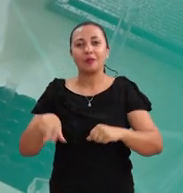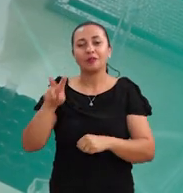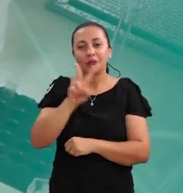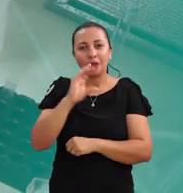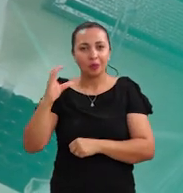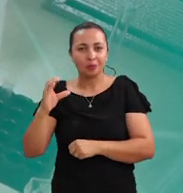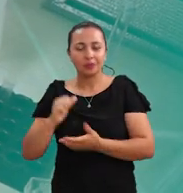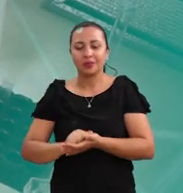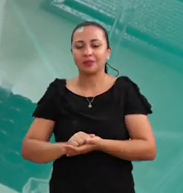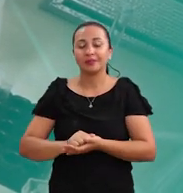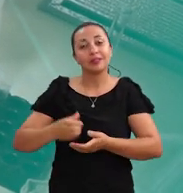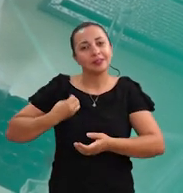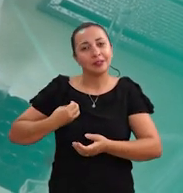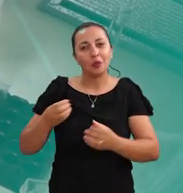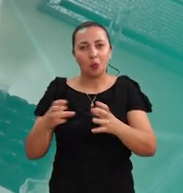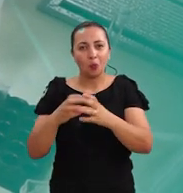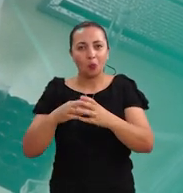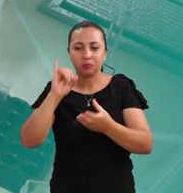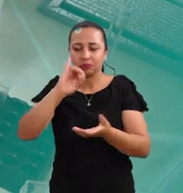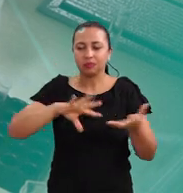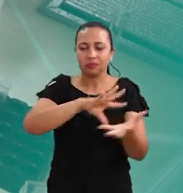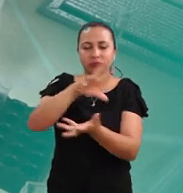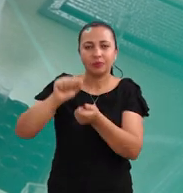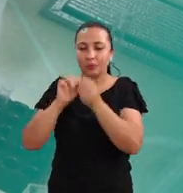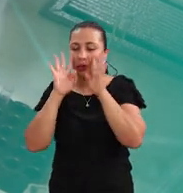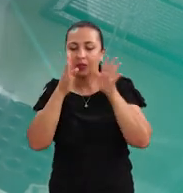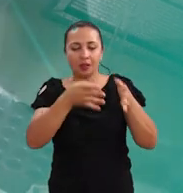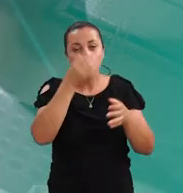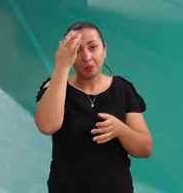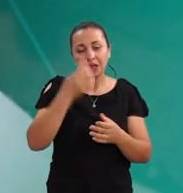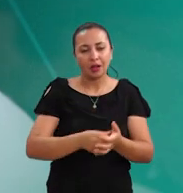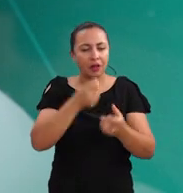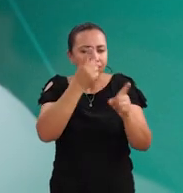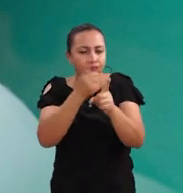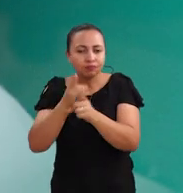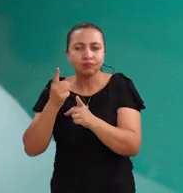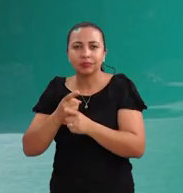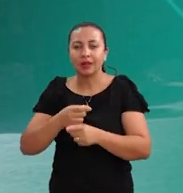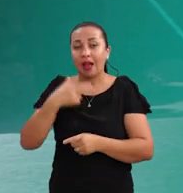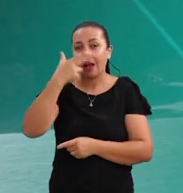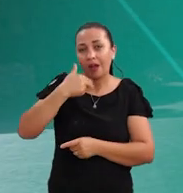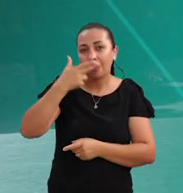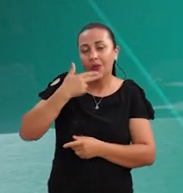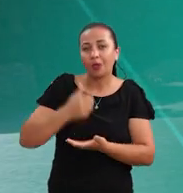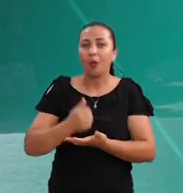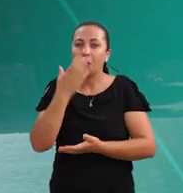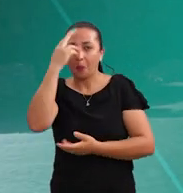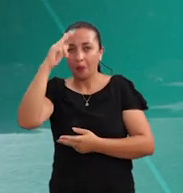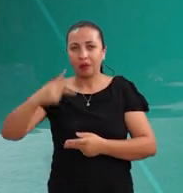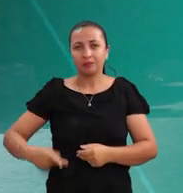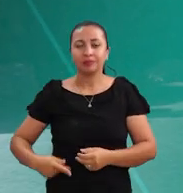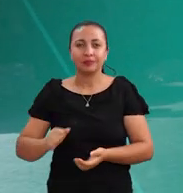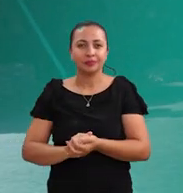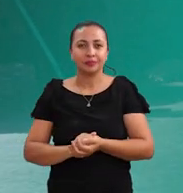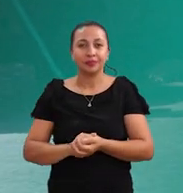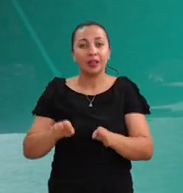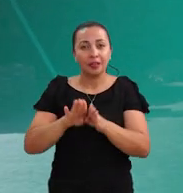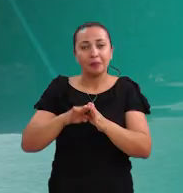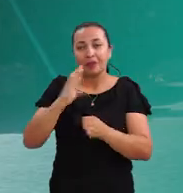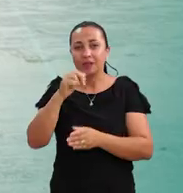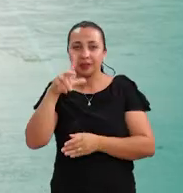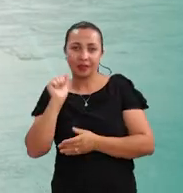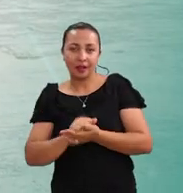Conquista, participa de um grupo internacional voltado para a identificação da dieta humana. No Instituto Federal do Ceará,